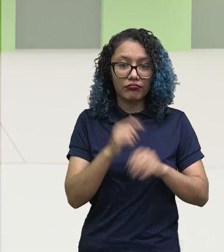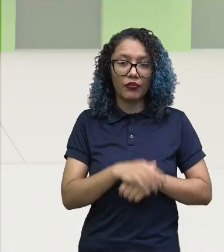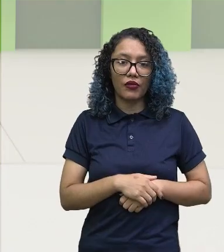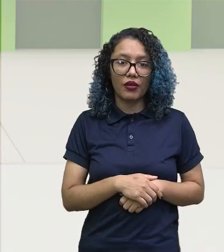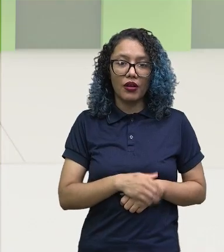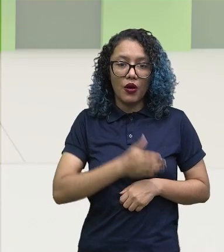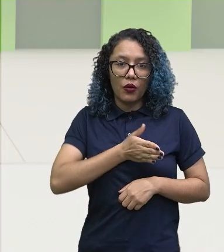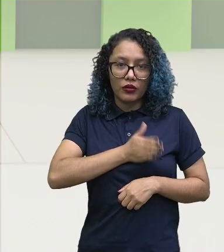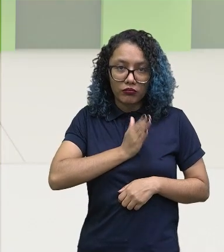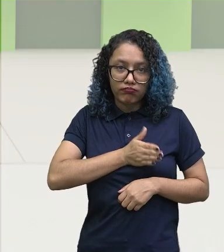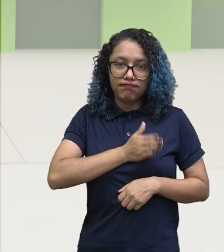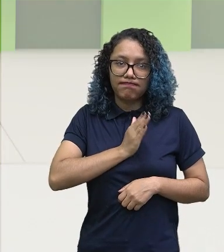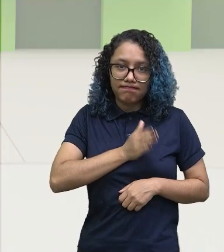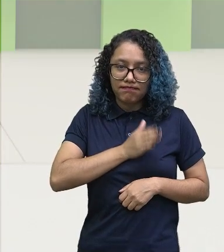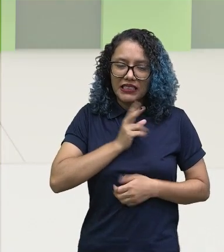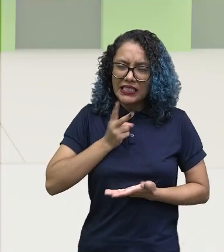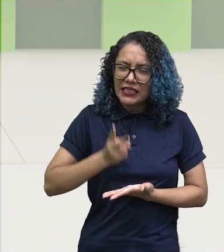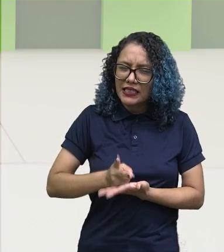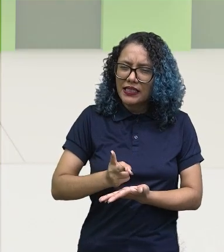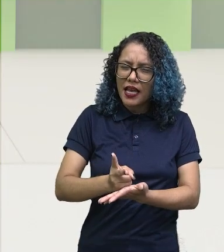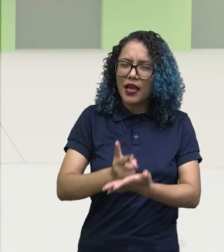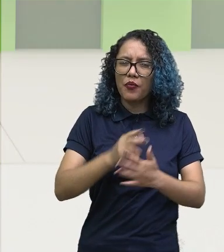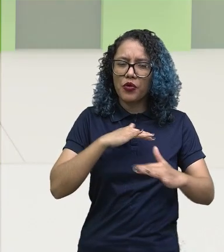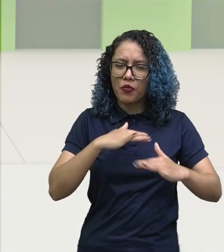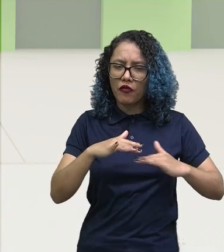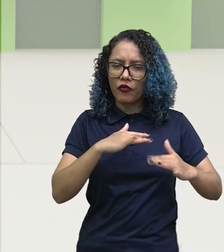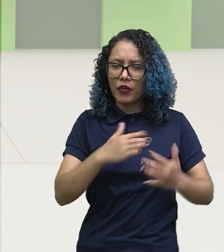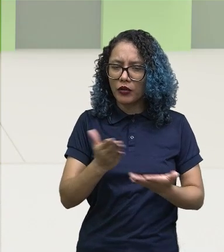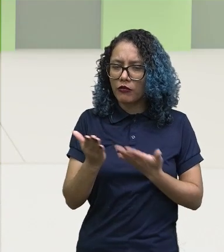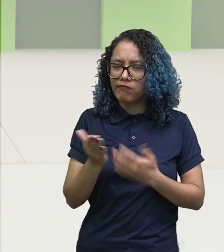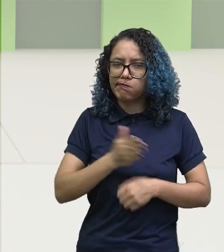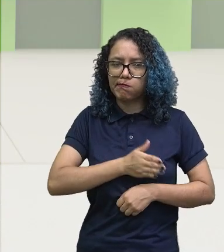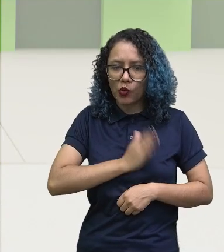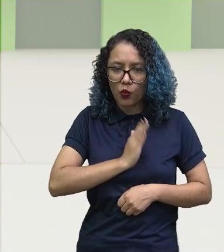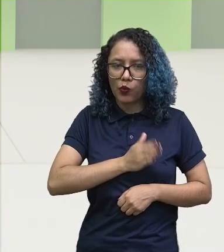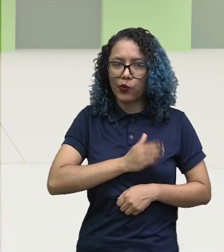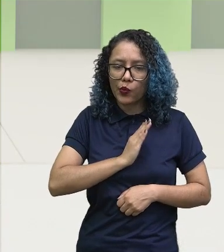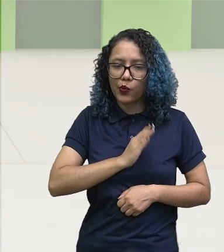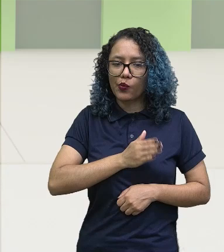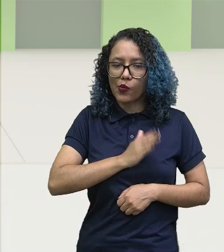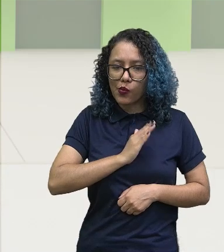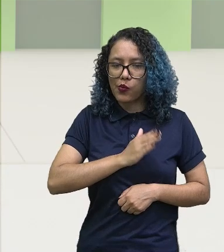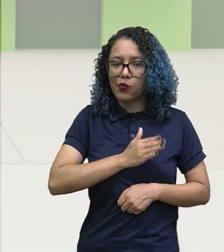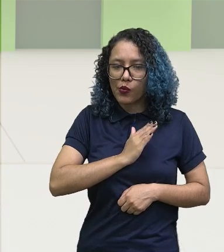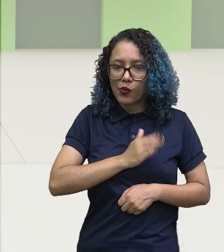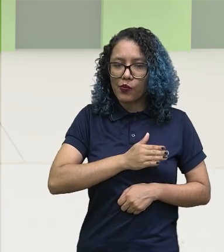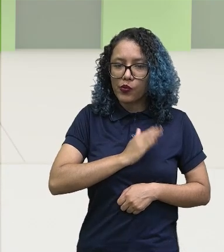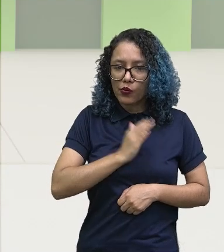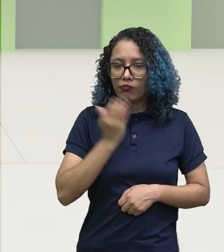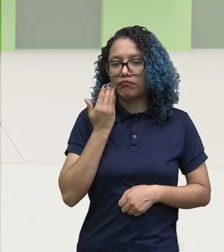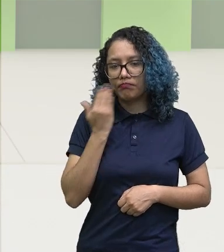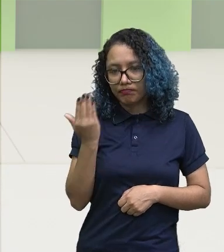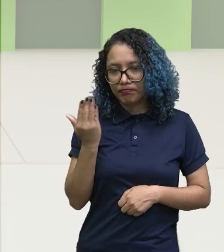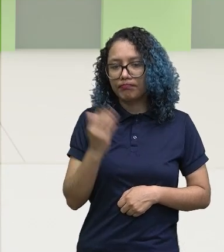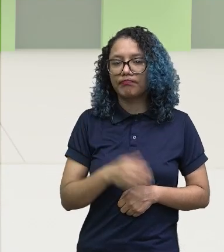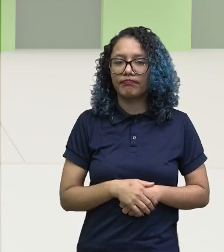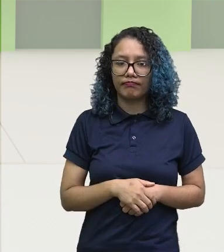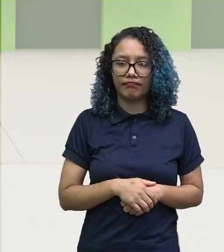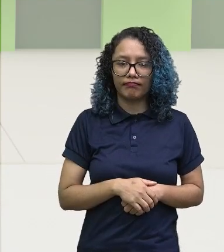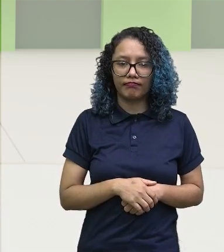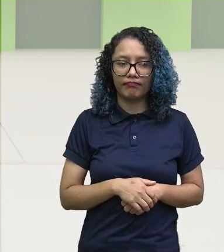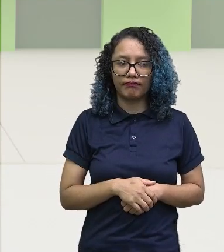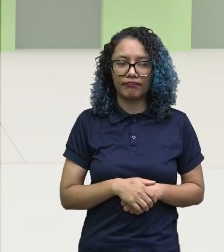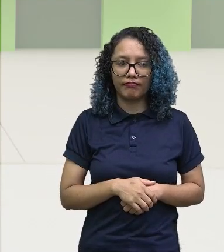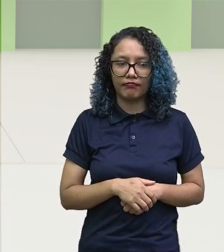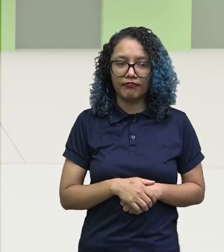ali incansavelmente nessa região aqui, ó, o coração. Então você está vendo lá, está destacado, né? O nosso coração ele não está do